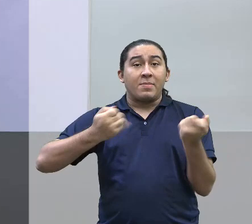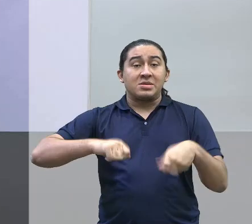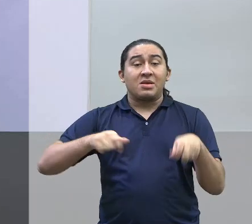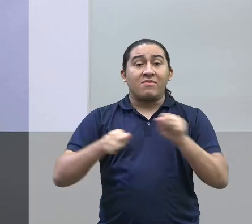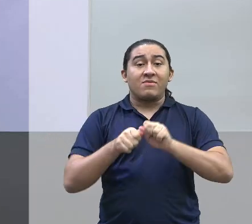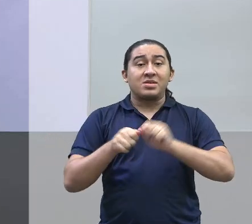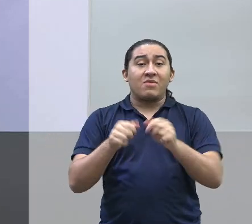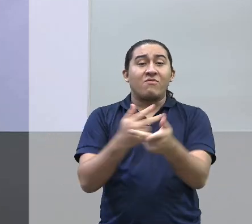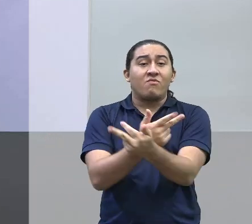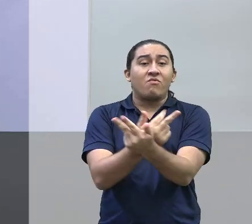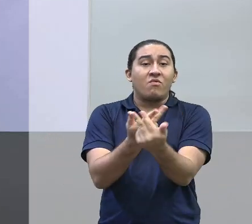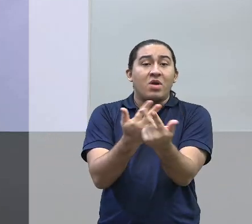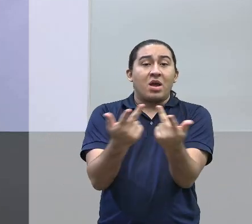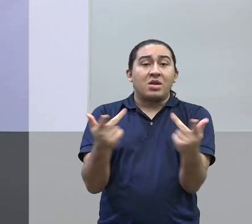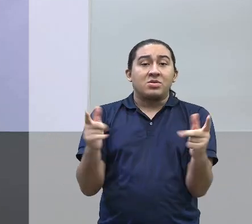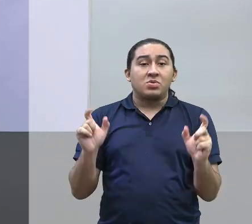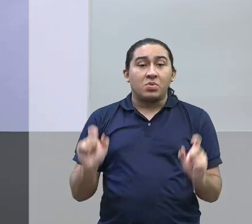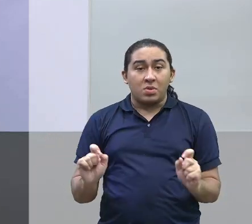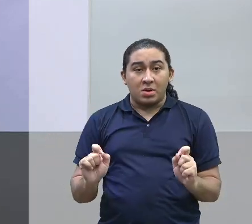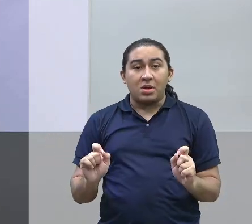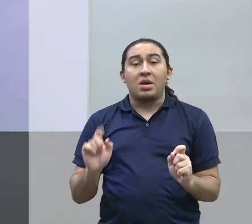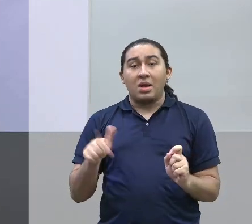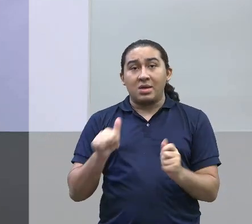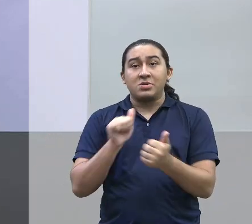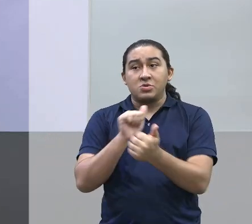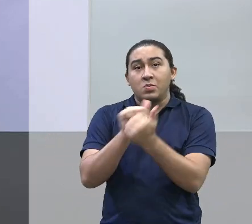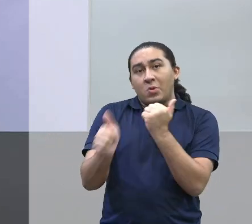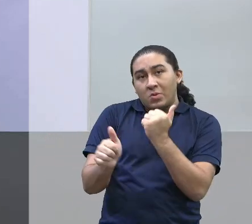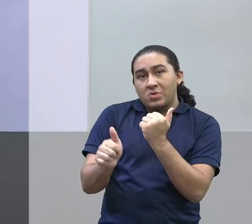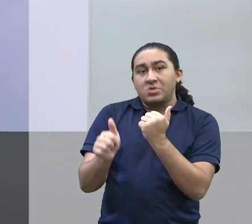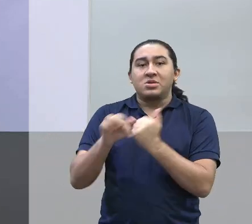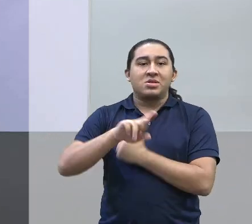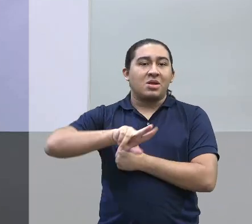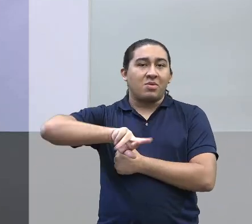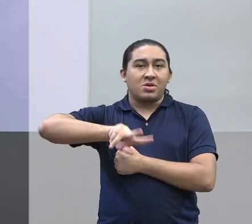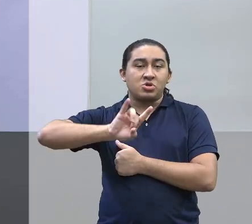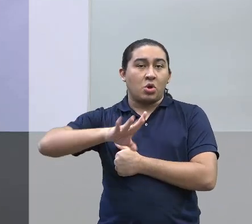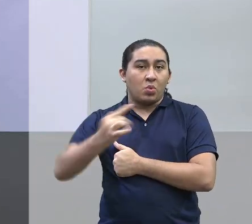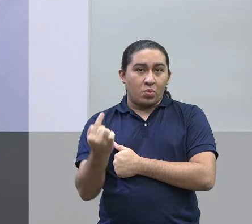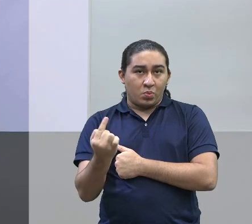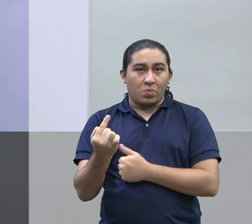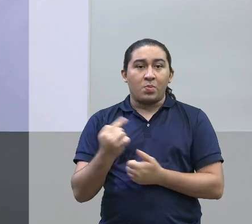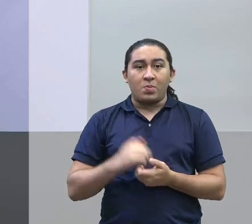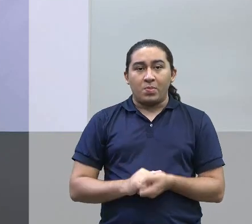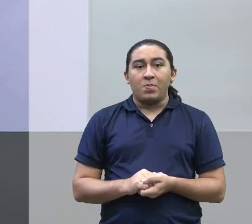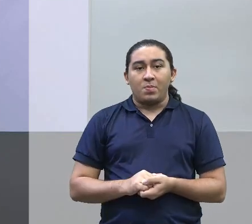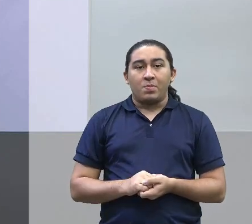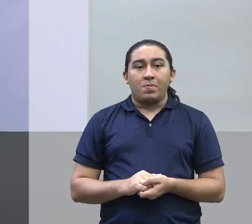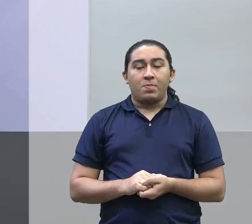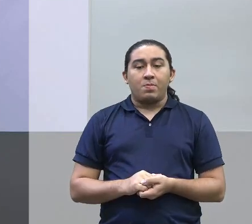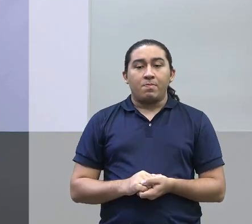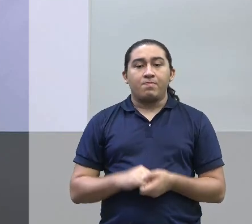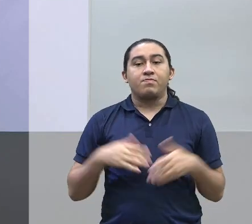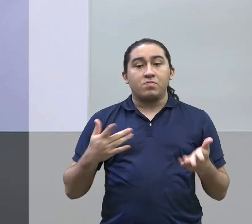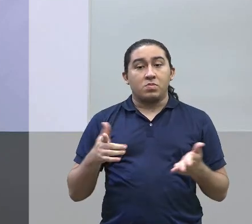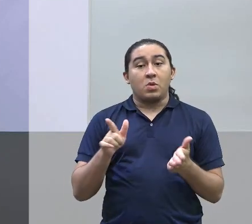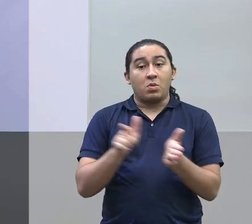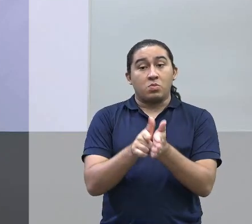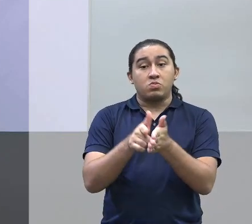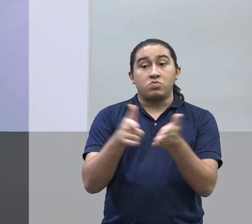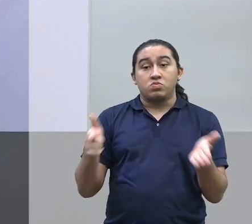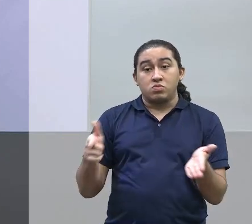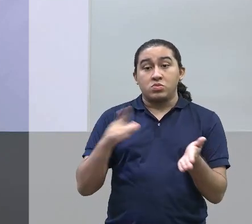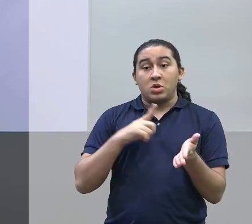tipos de esporte, né? Não é apenas um. Então, a notícia traz